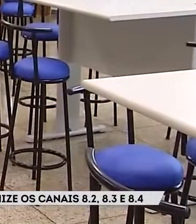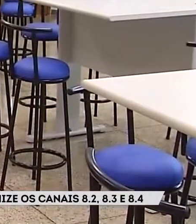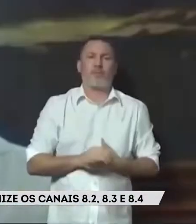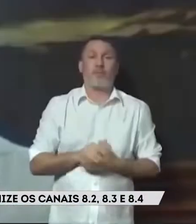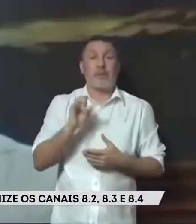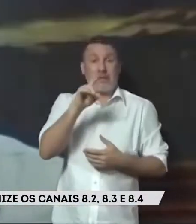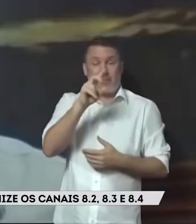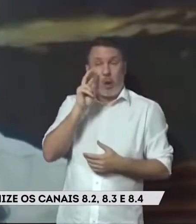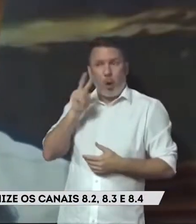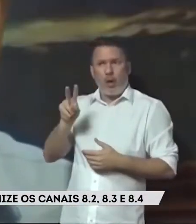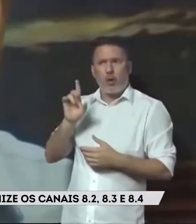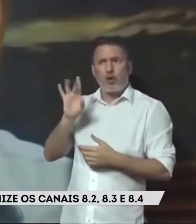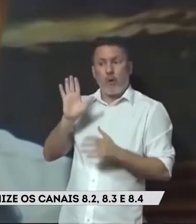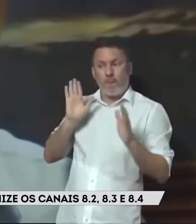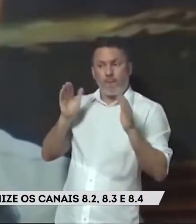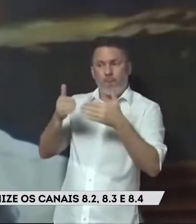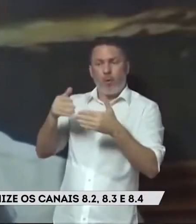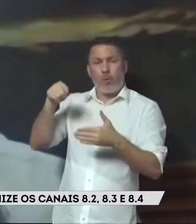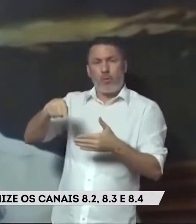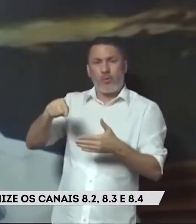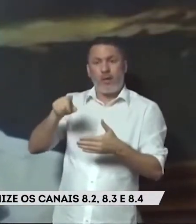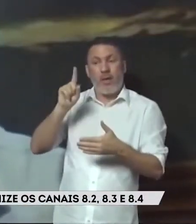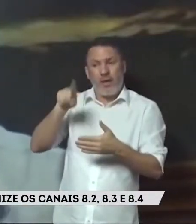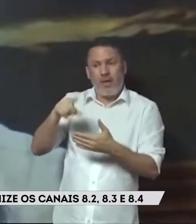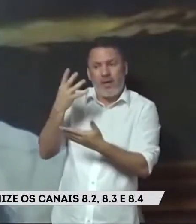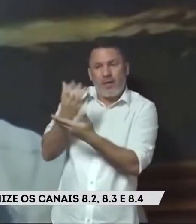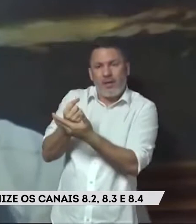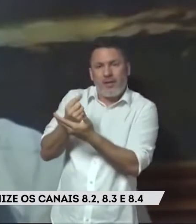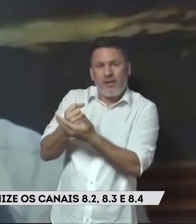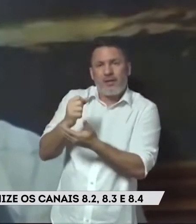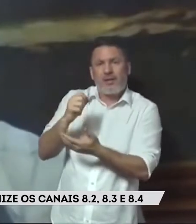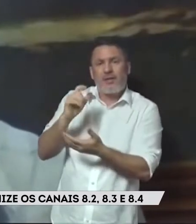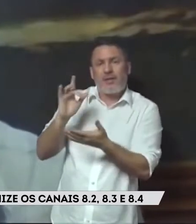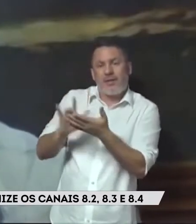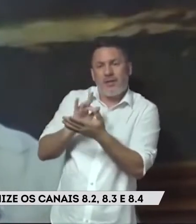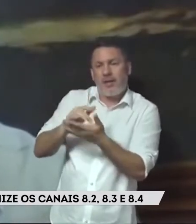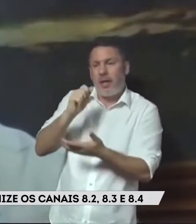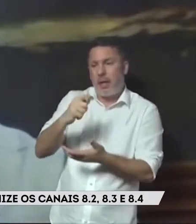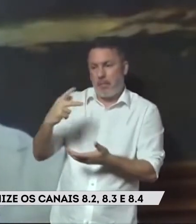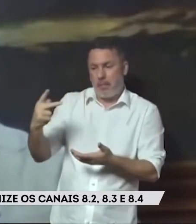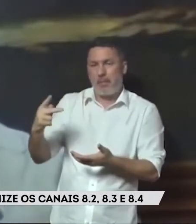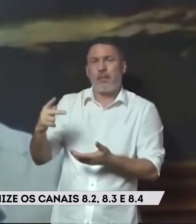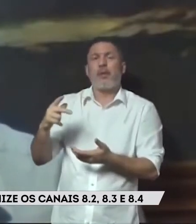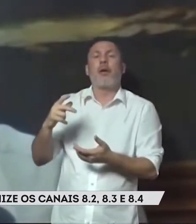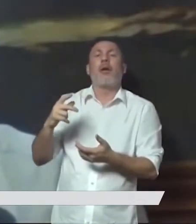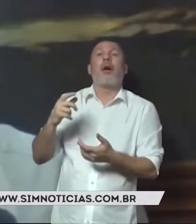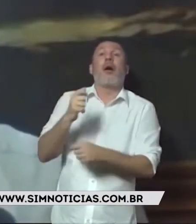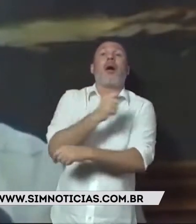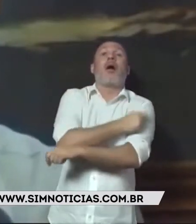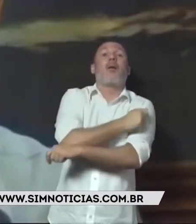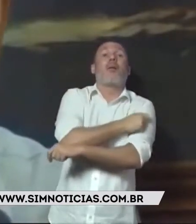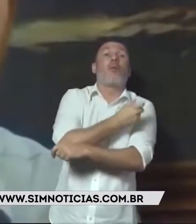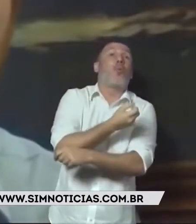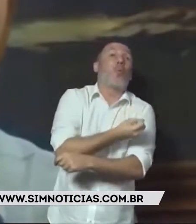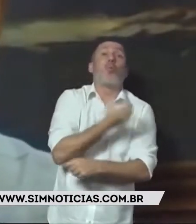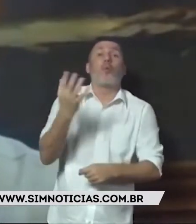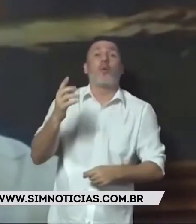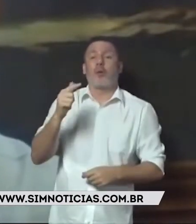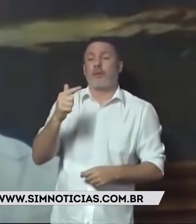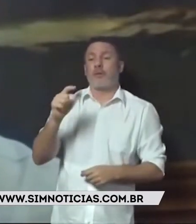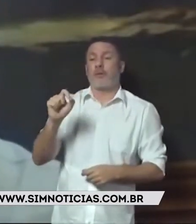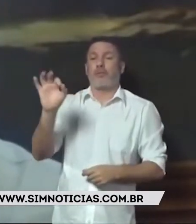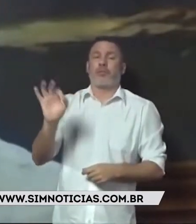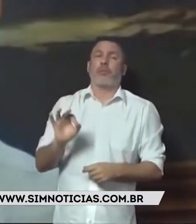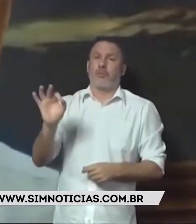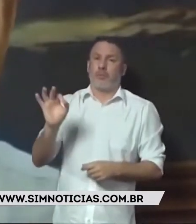prejudicados. Nós tivemos já uma adesão ao aplicativo de 70% do público atendido pelo